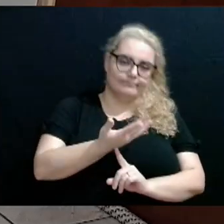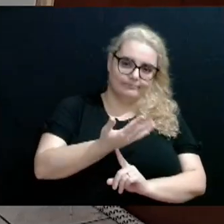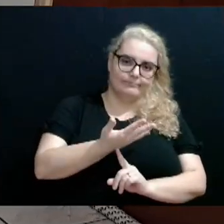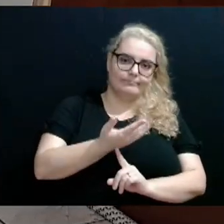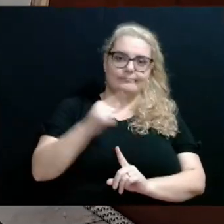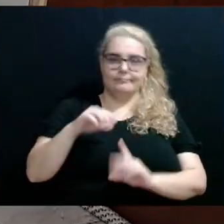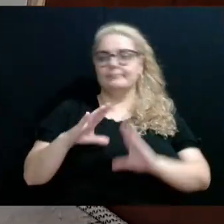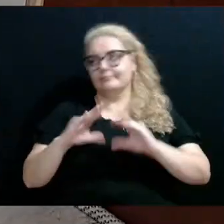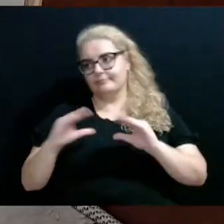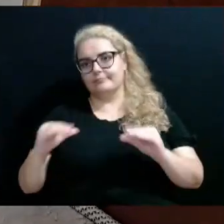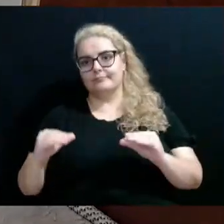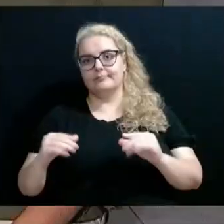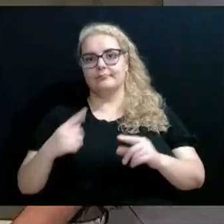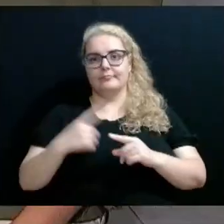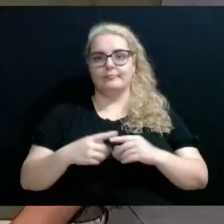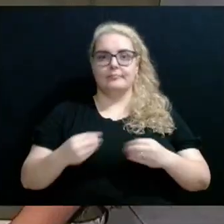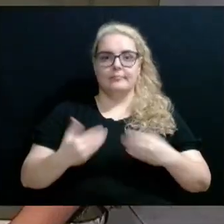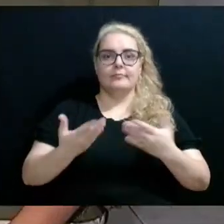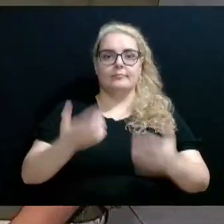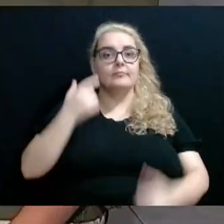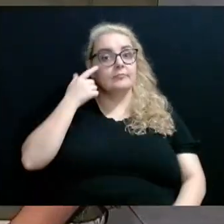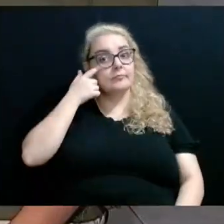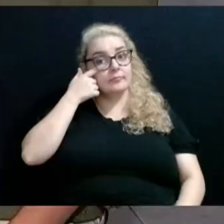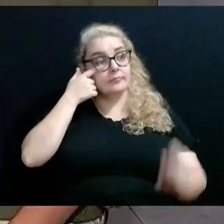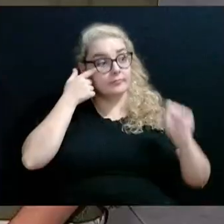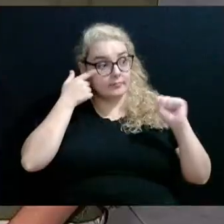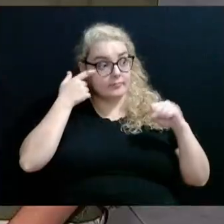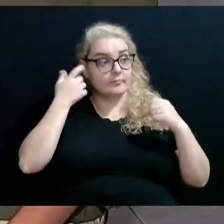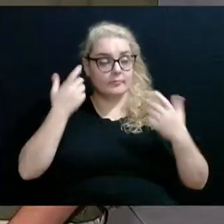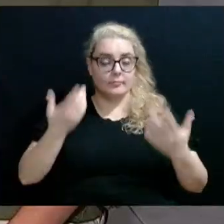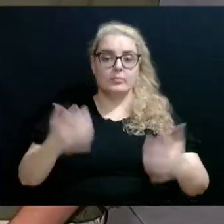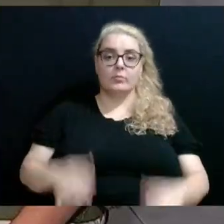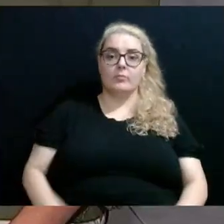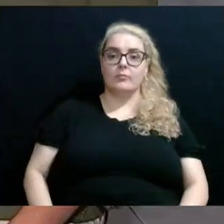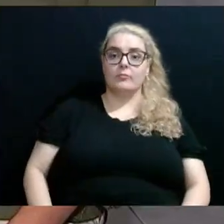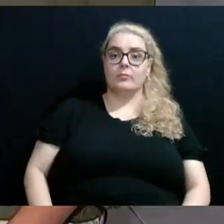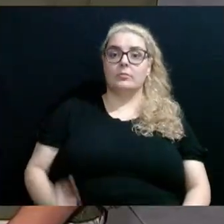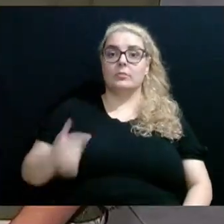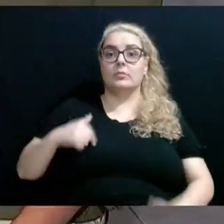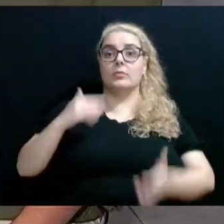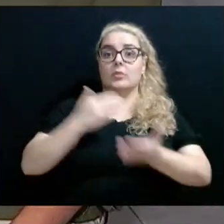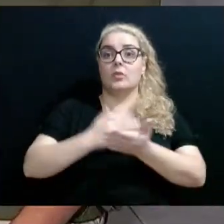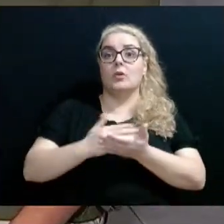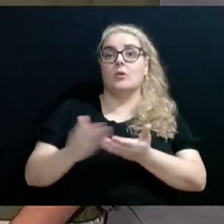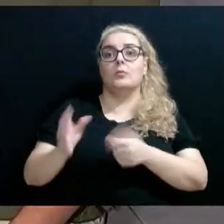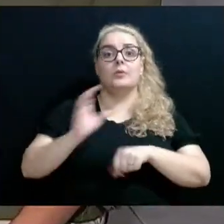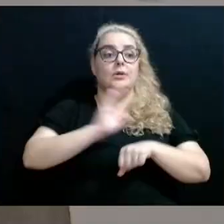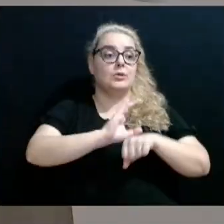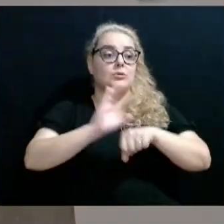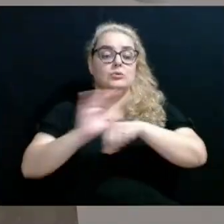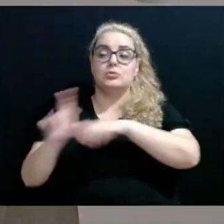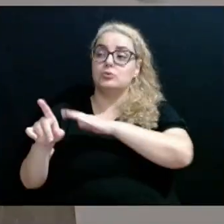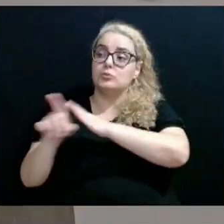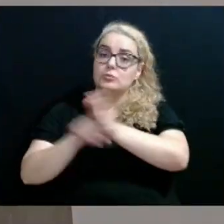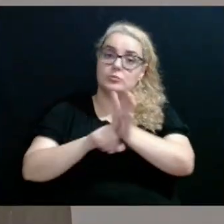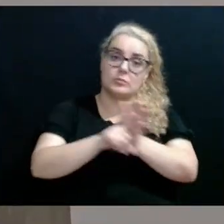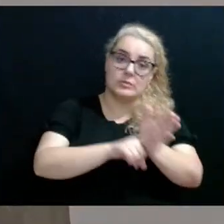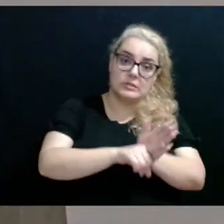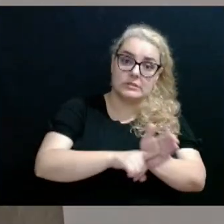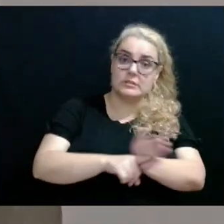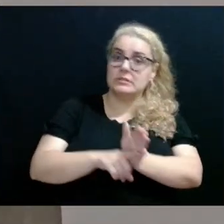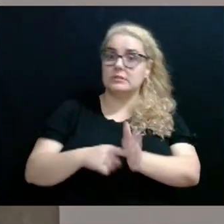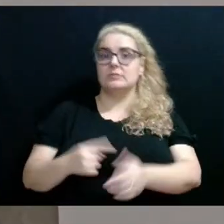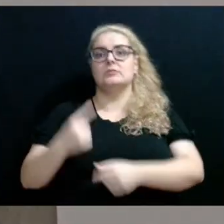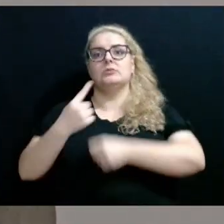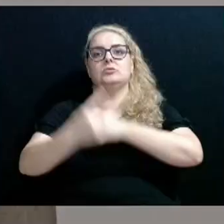né? Porque ela traz isso. Então, eu comecei a fazer curso, a pesquisar. Fiquei 1